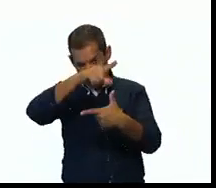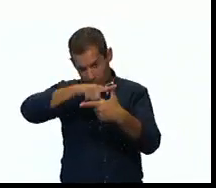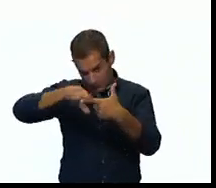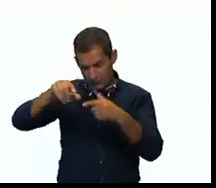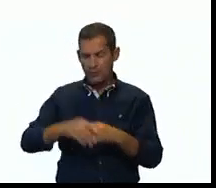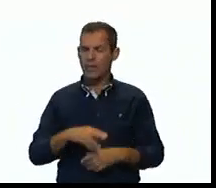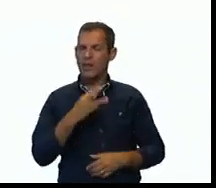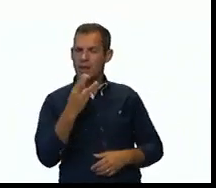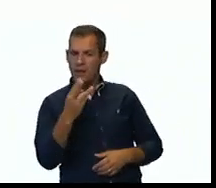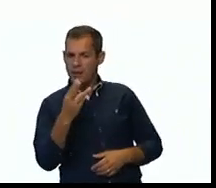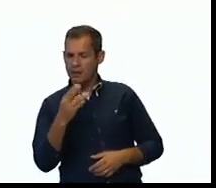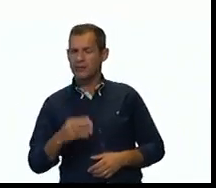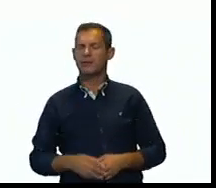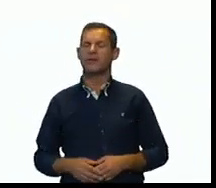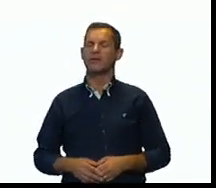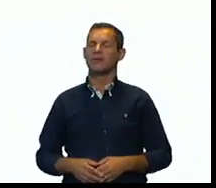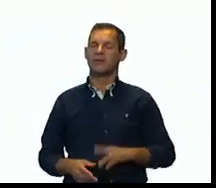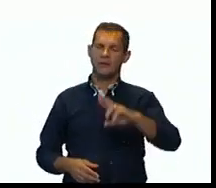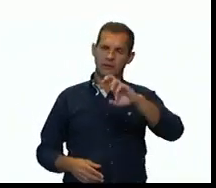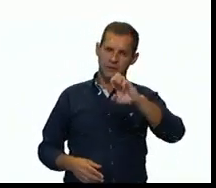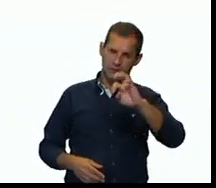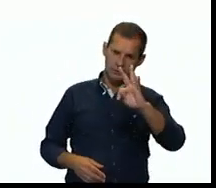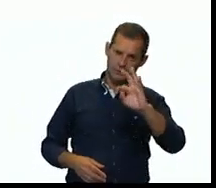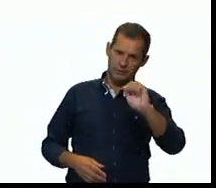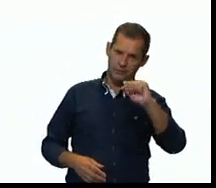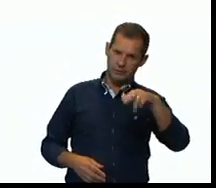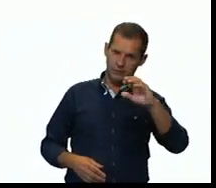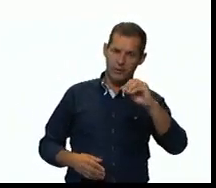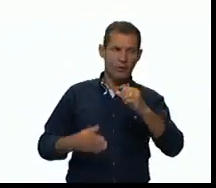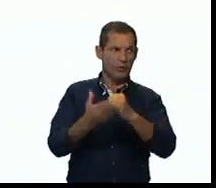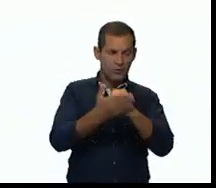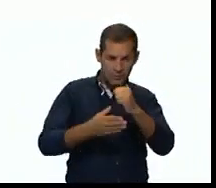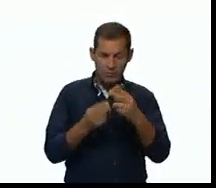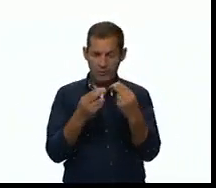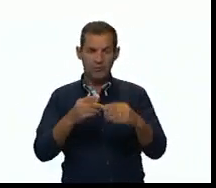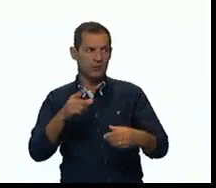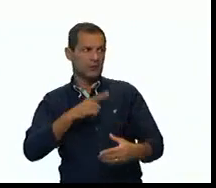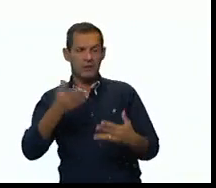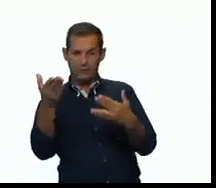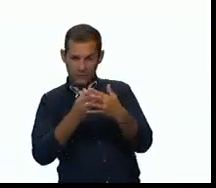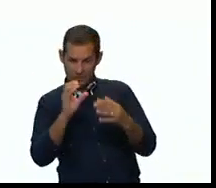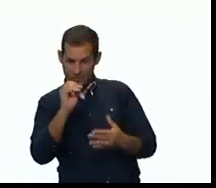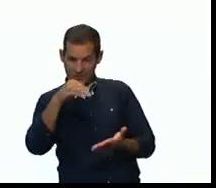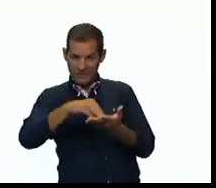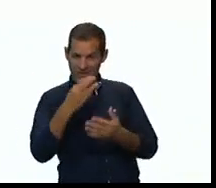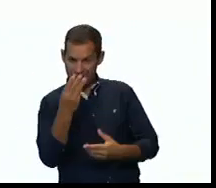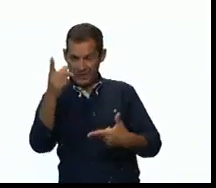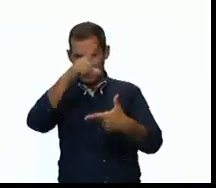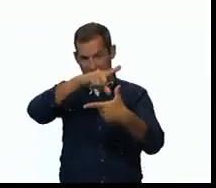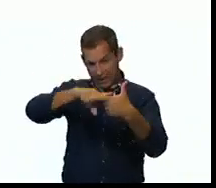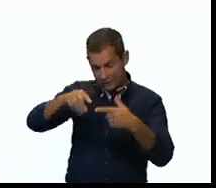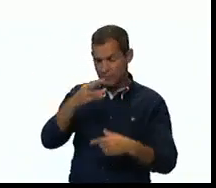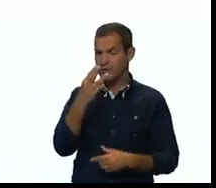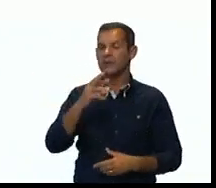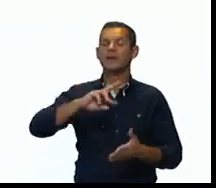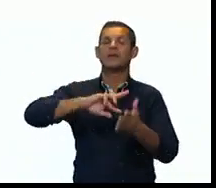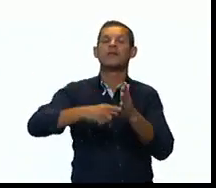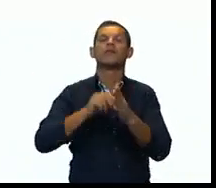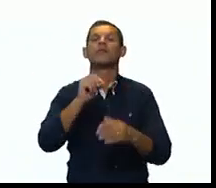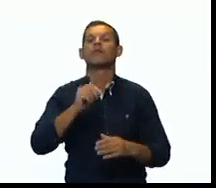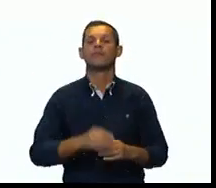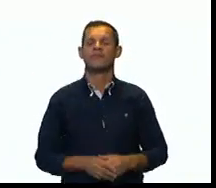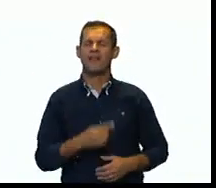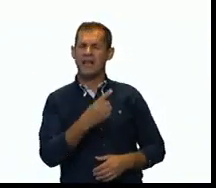em 3 retângulos de bases iguais. Ou seja, você pegou esse intervalo de 0 a 3 e dividiu em 3, o que significa